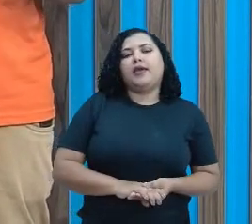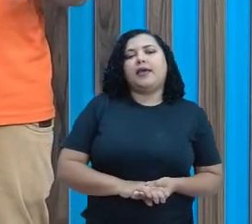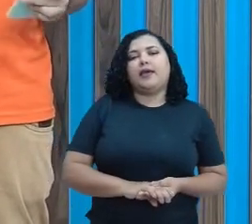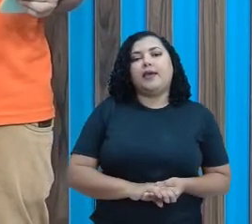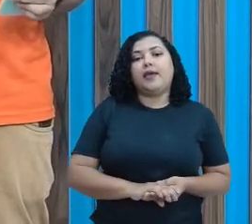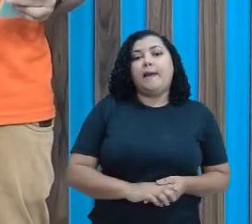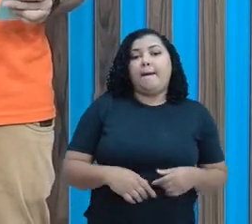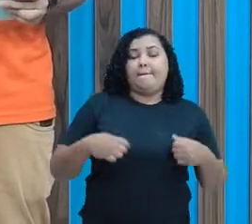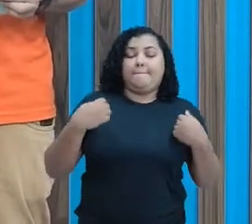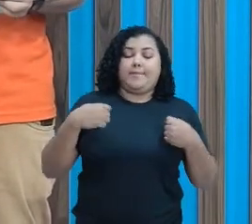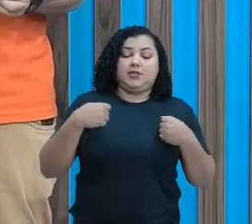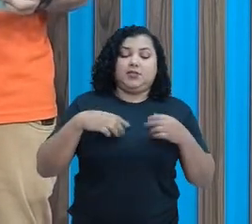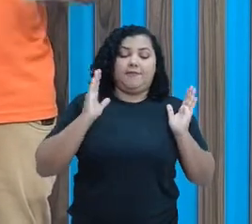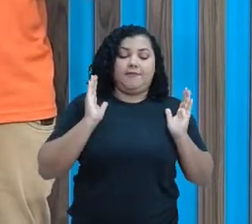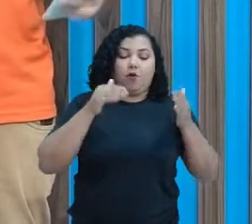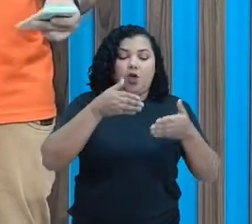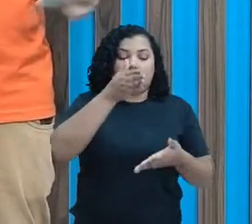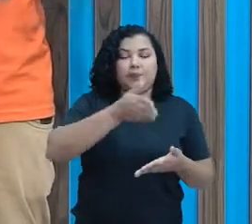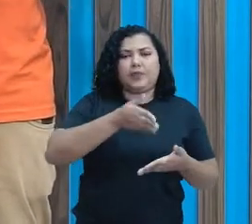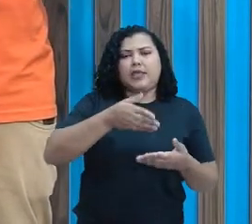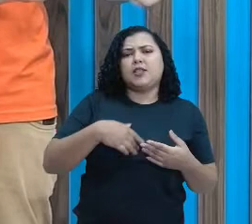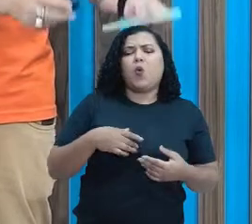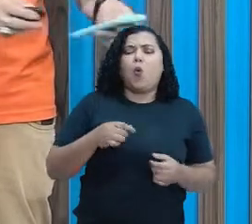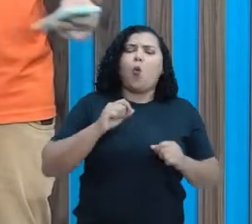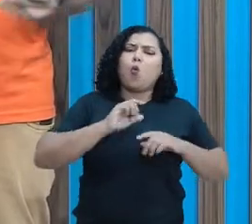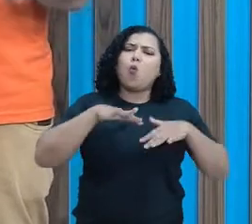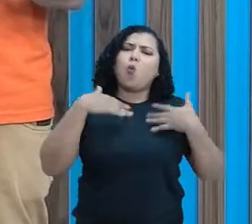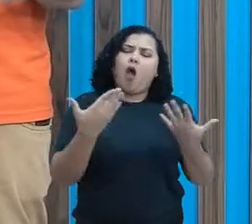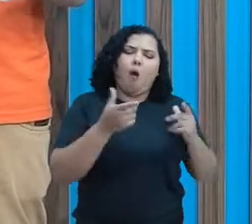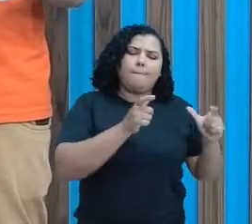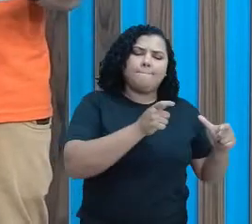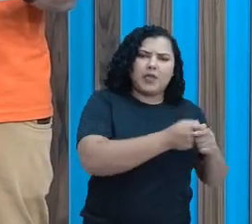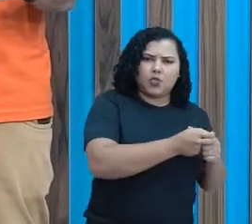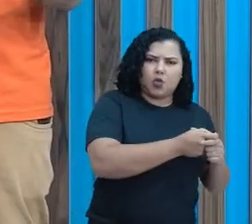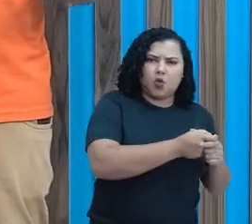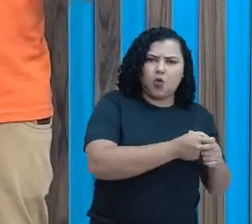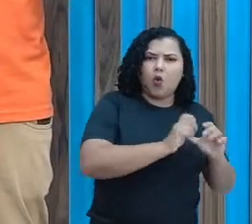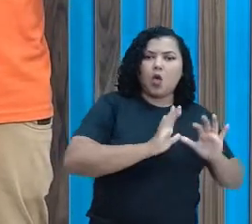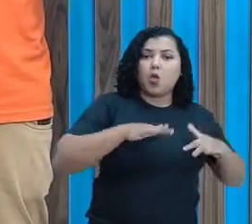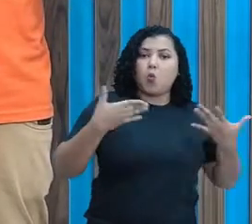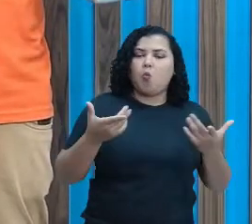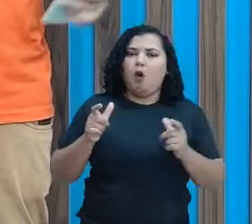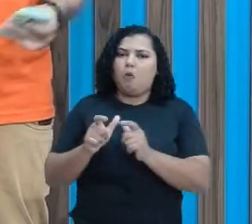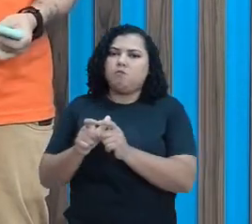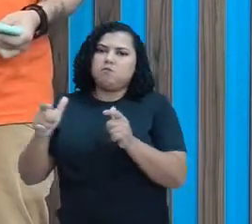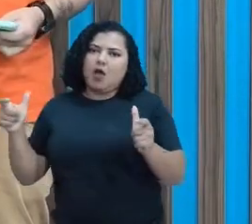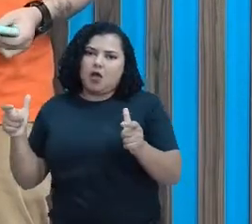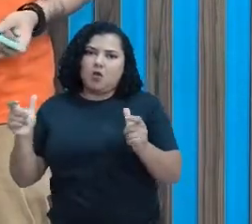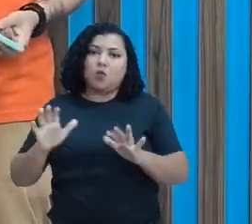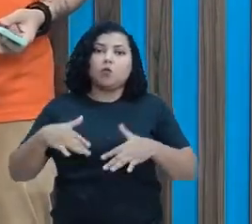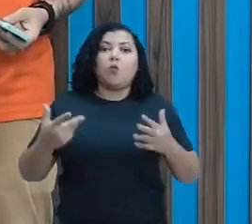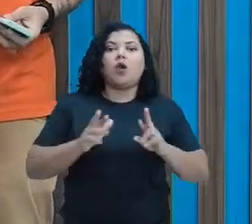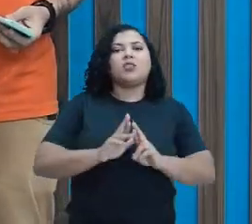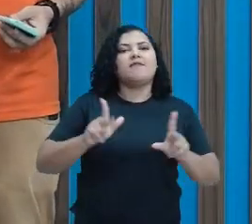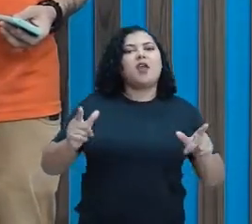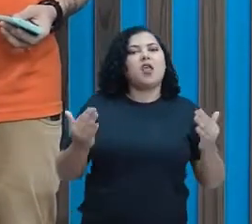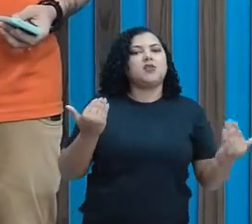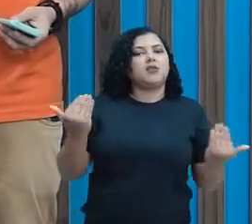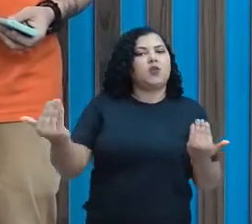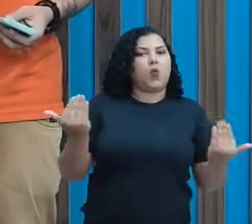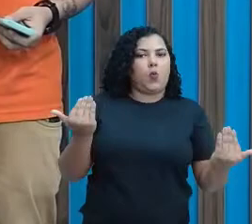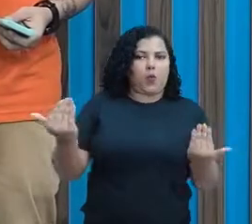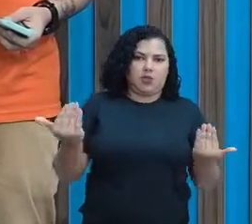Ela primeiro vai se preocupar com essa distância, ou seja, quem é o menor, quem é o maior. Ou seja, a diferença entre eles é o que a gente vai chamar